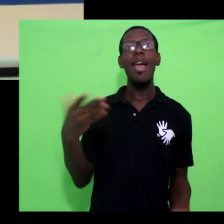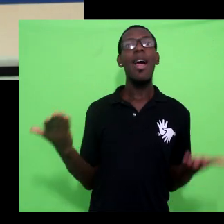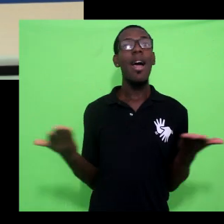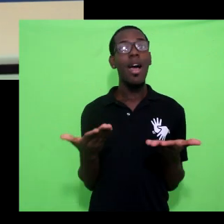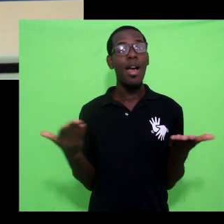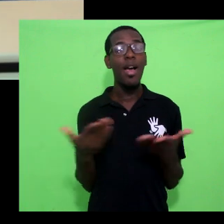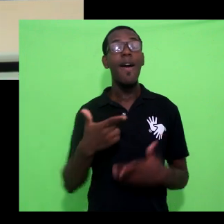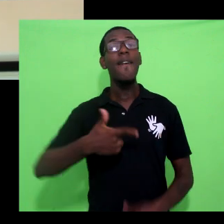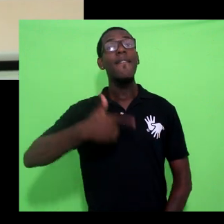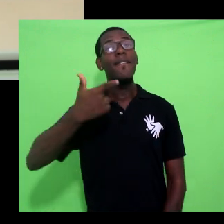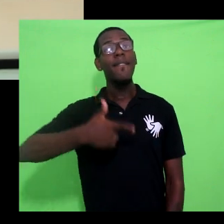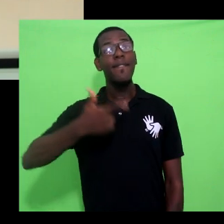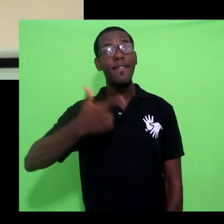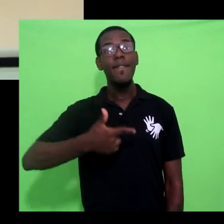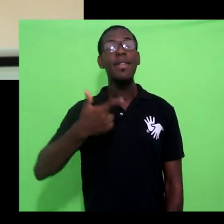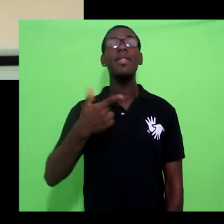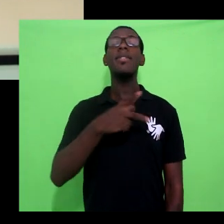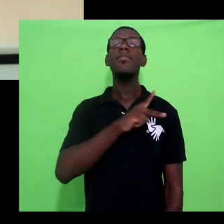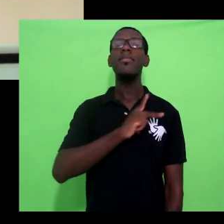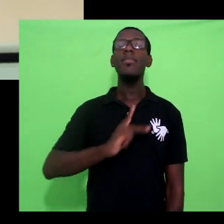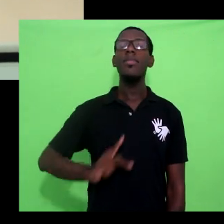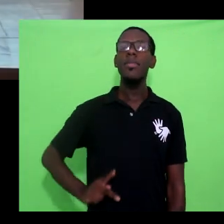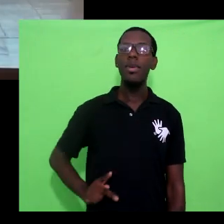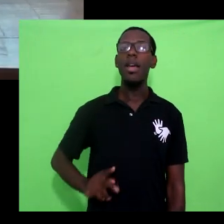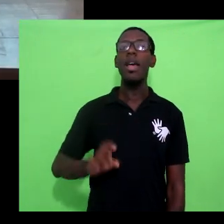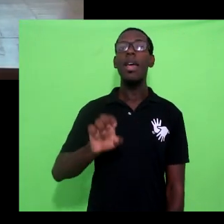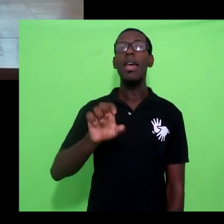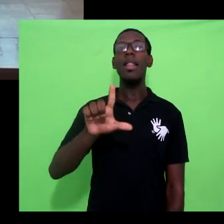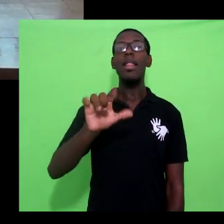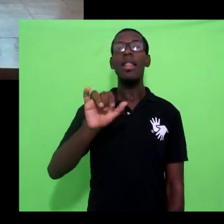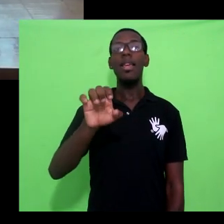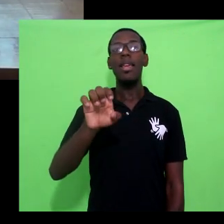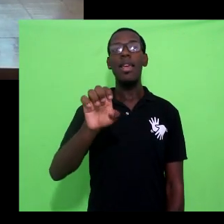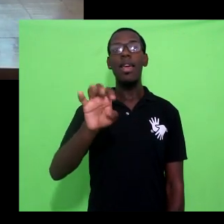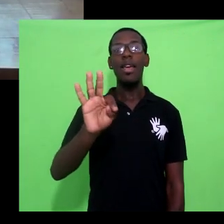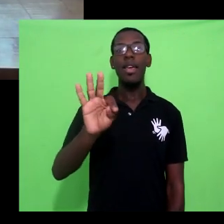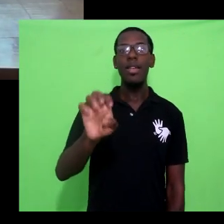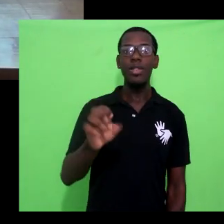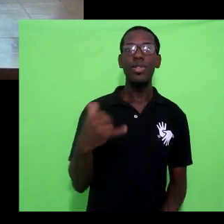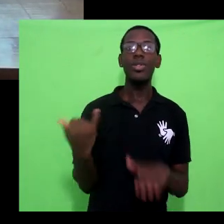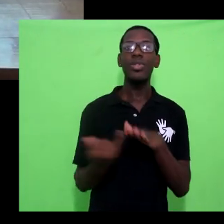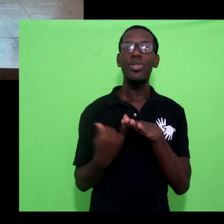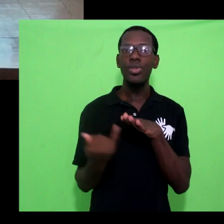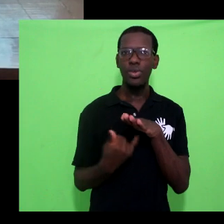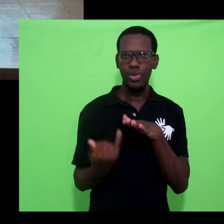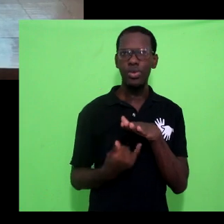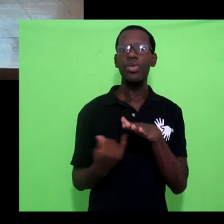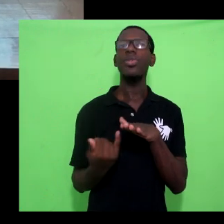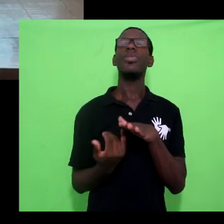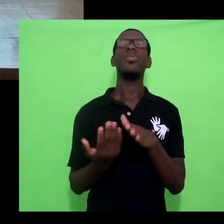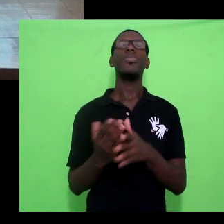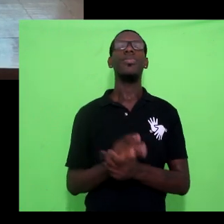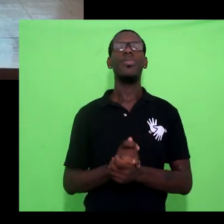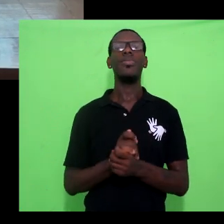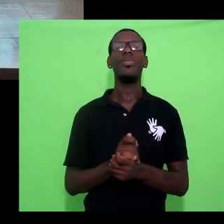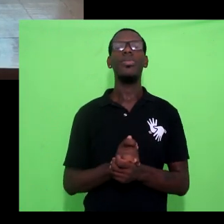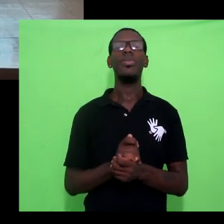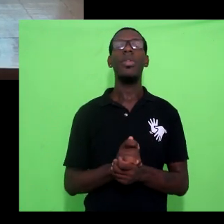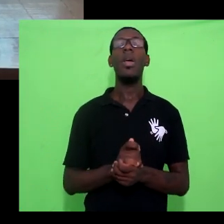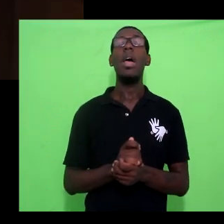Os candidatos são, para presidente, Dr. José Luiz Teixeira, que é o atual presidente,